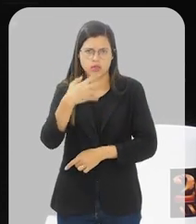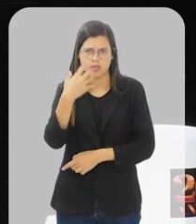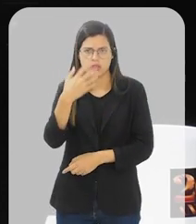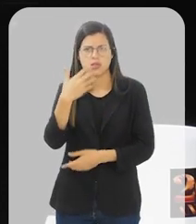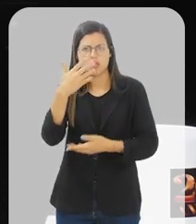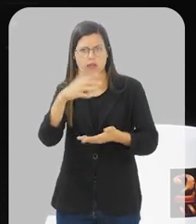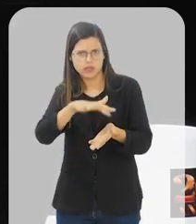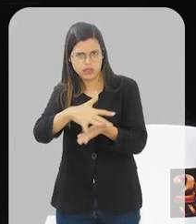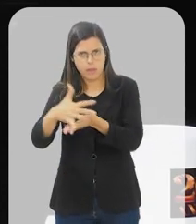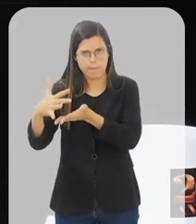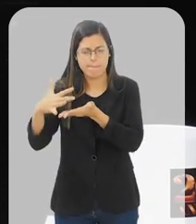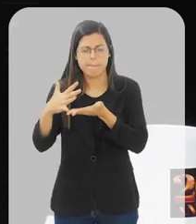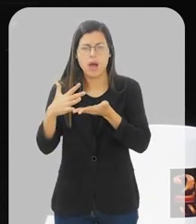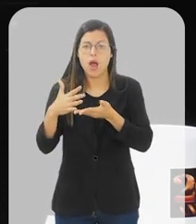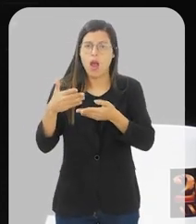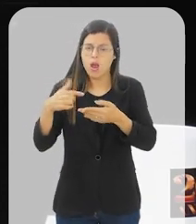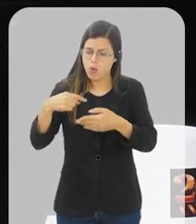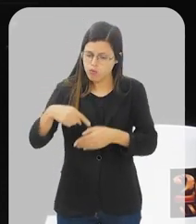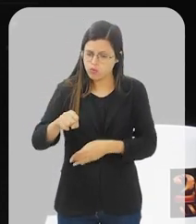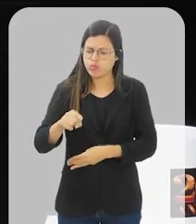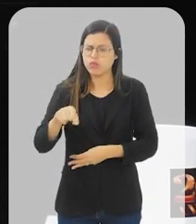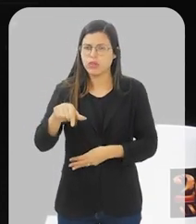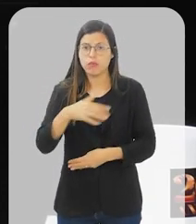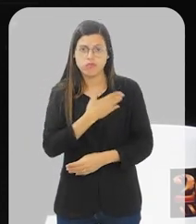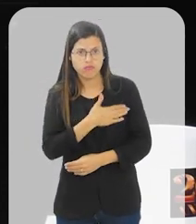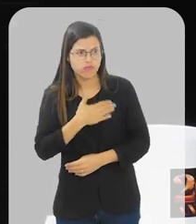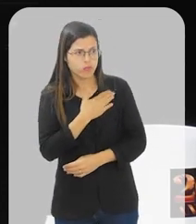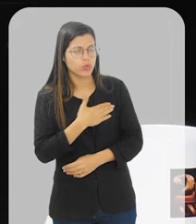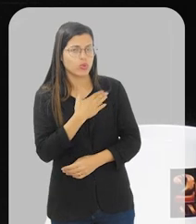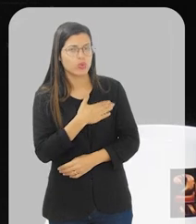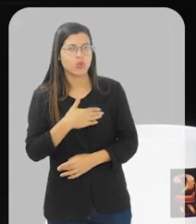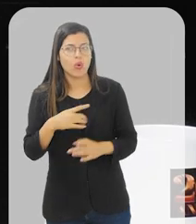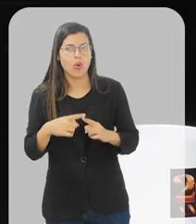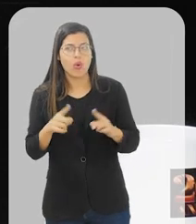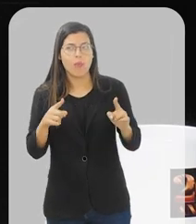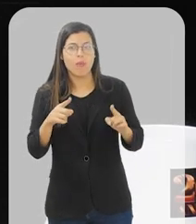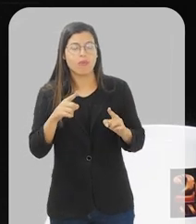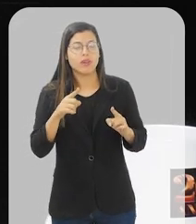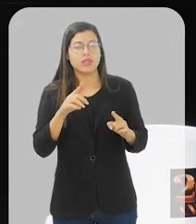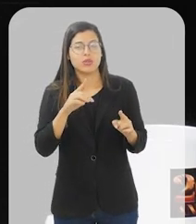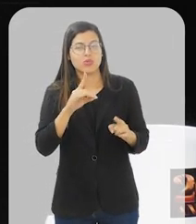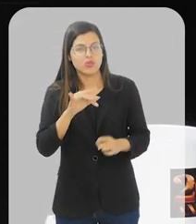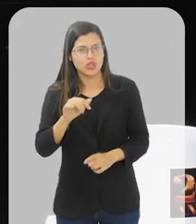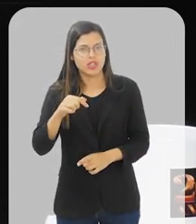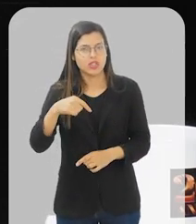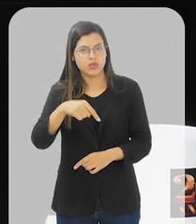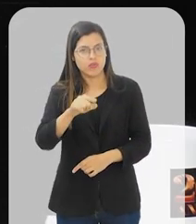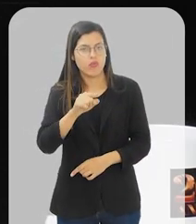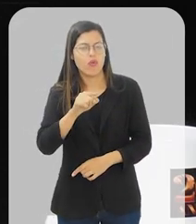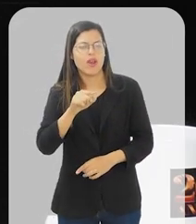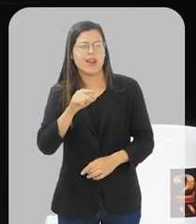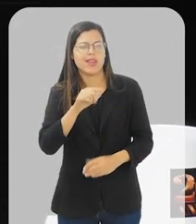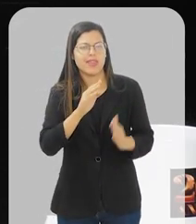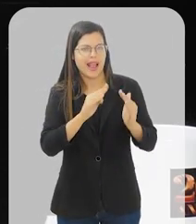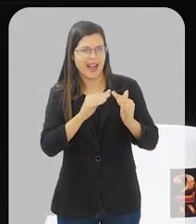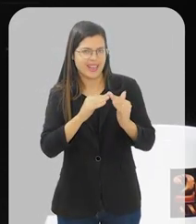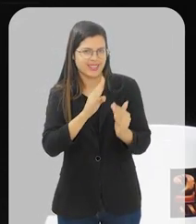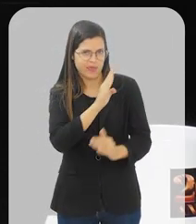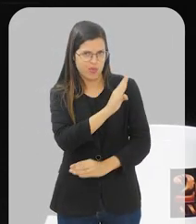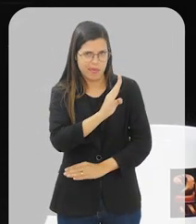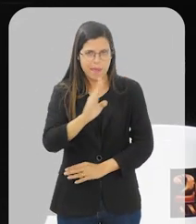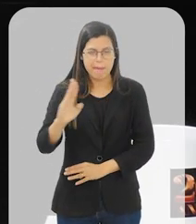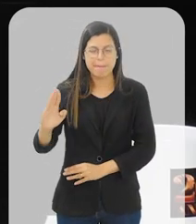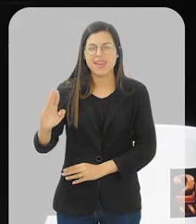enredo. Fui, ela curtiu, só que um dia a gente foi tocar na casa do Big Brother, a